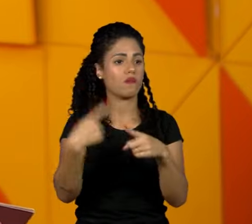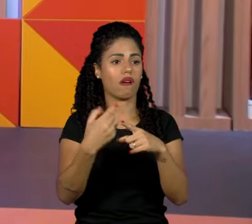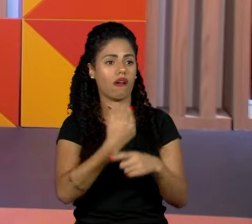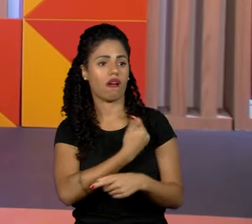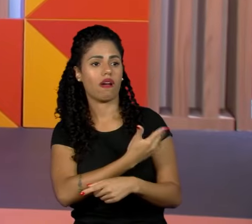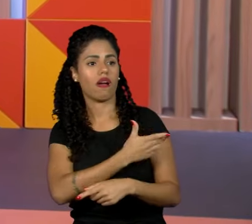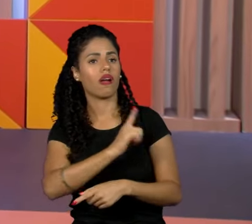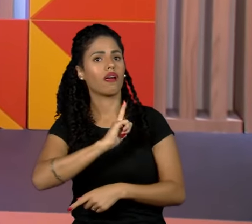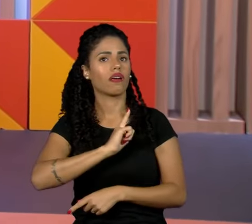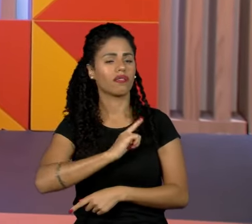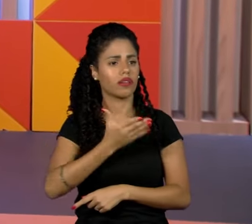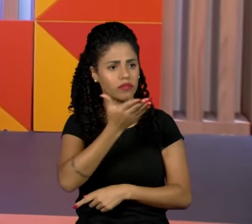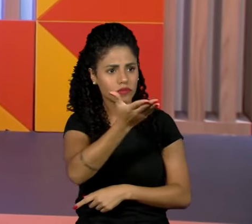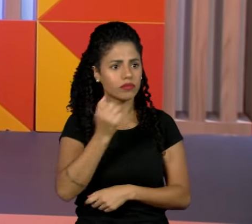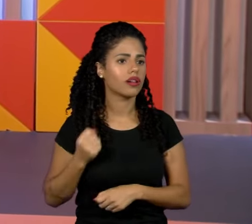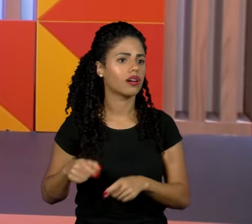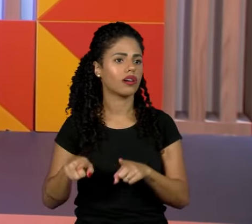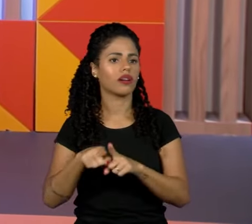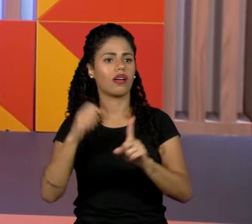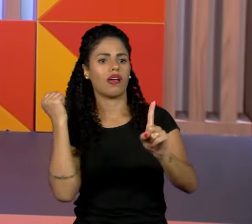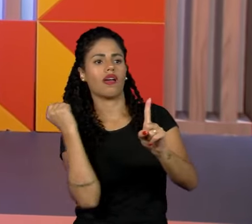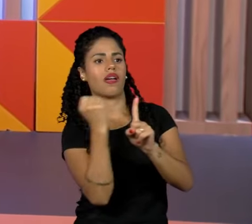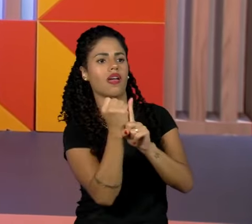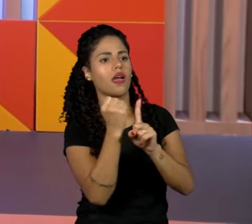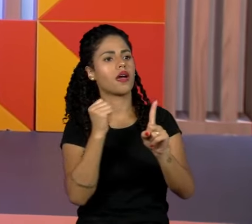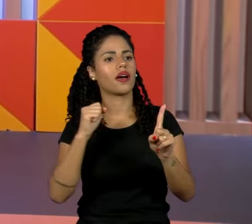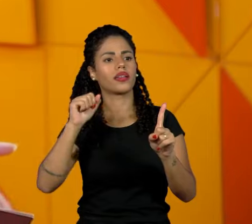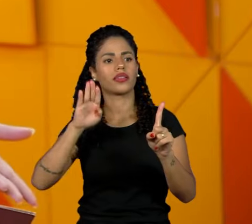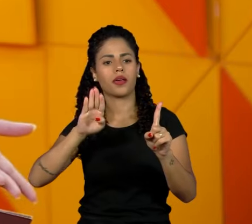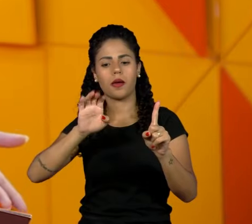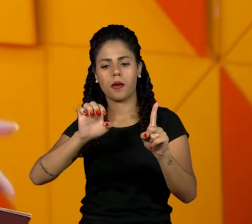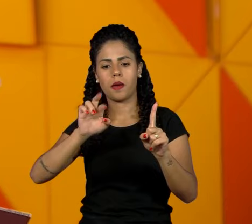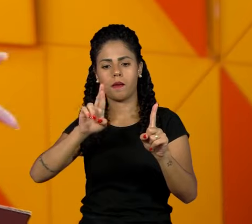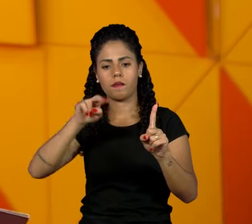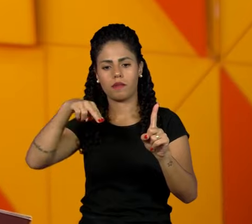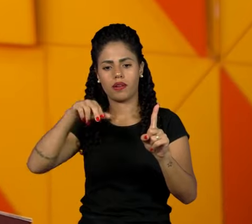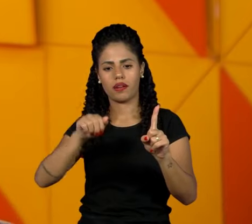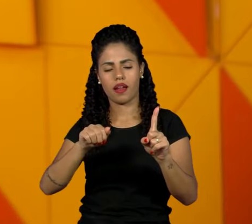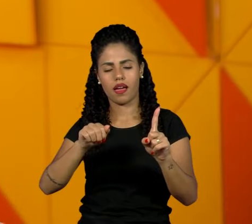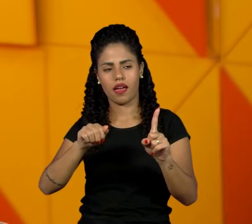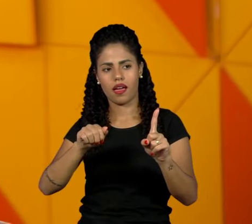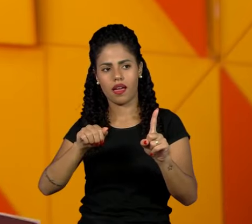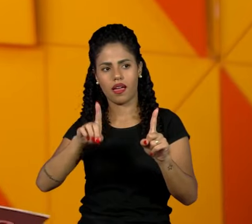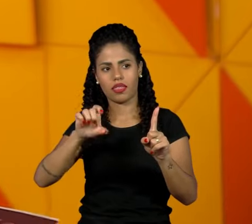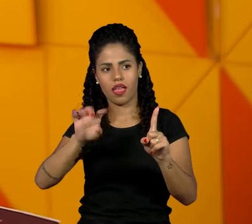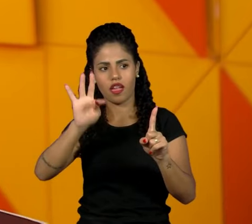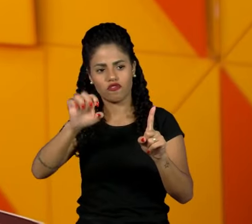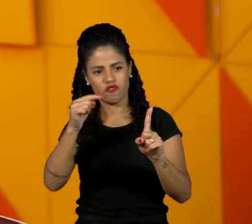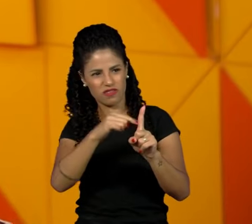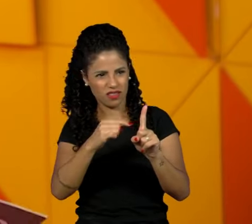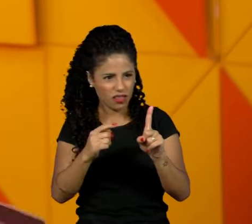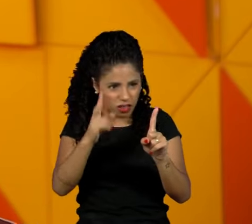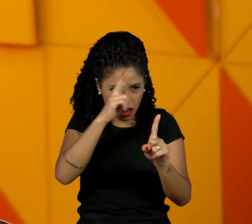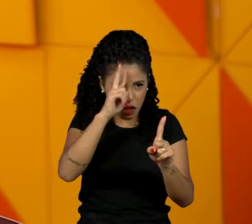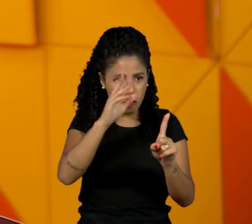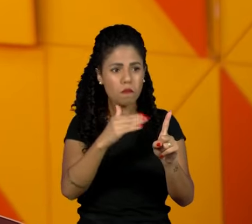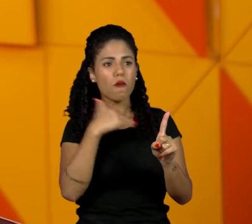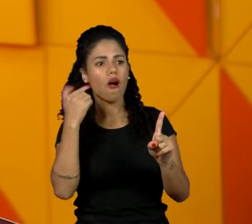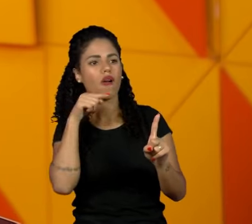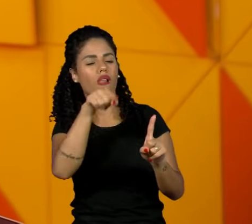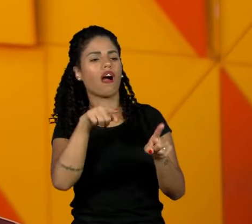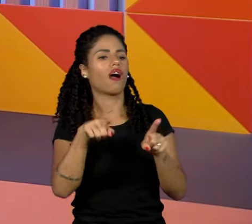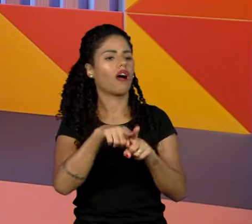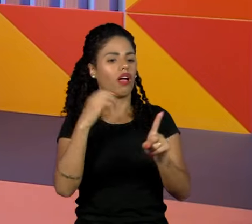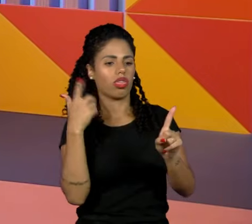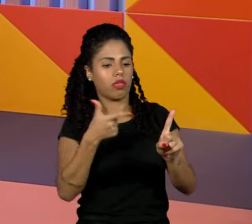por exemplo, recentemente, o assassinato da mãe Bernadette, essa religião, são as religiões de matrizes africanas. Queria te ouvir um pouco sobre